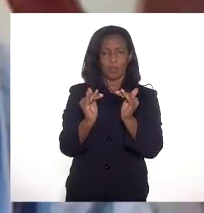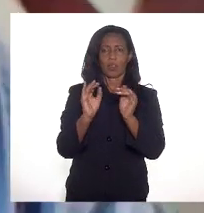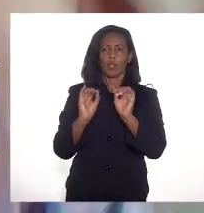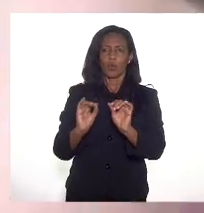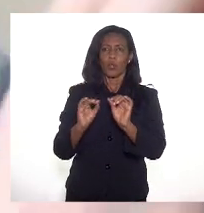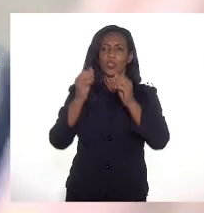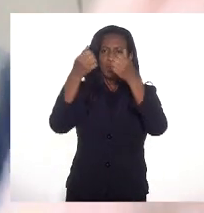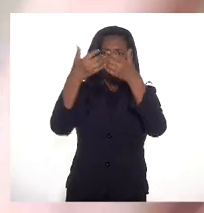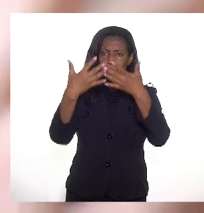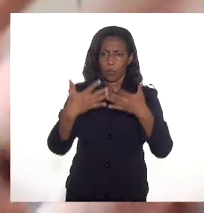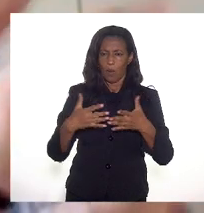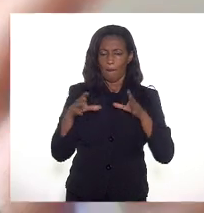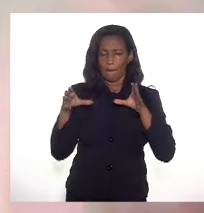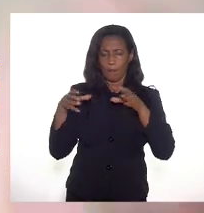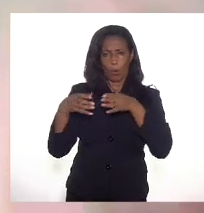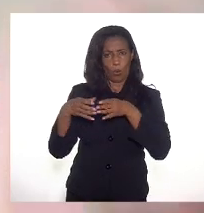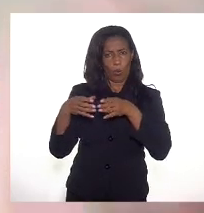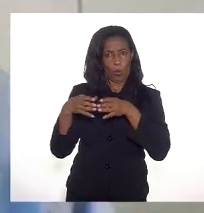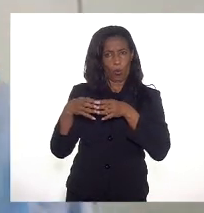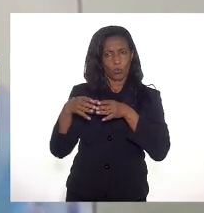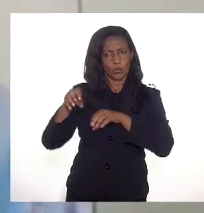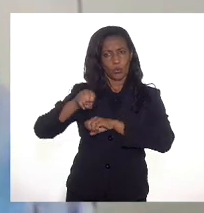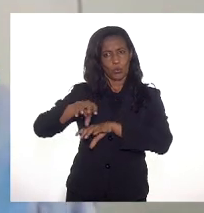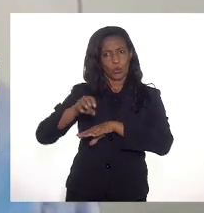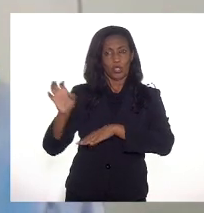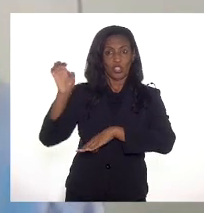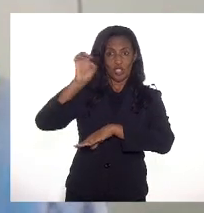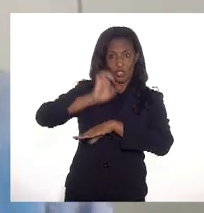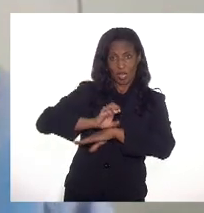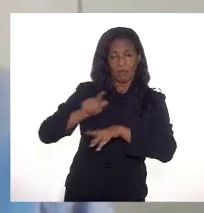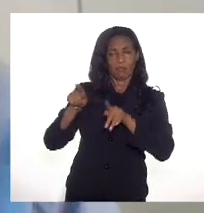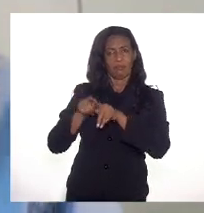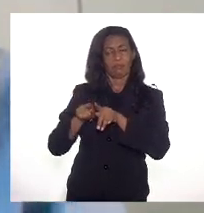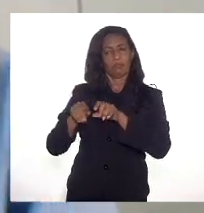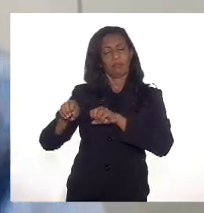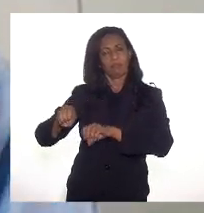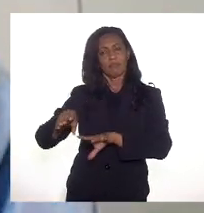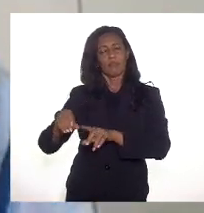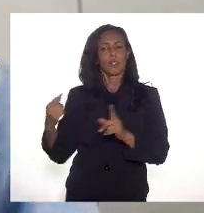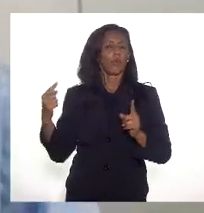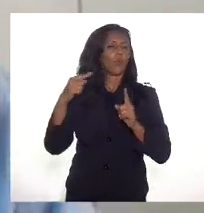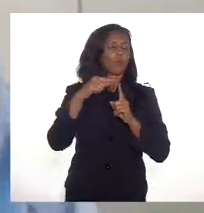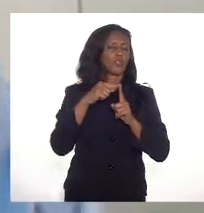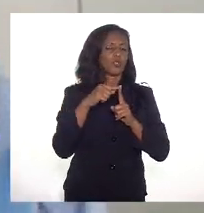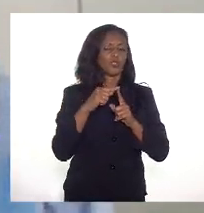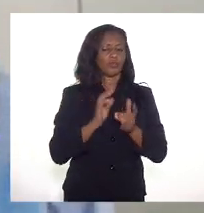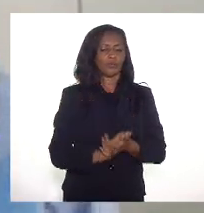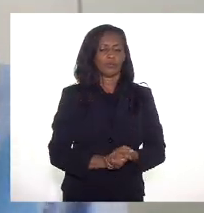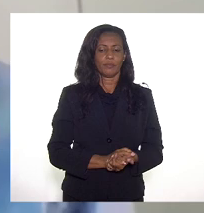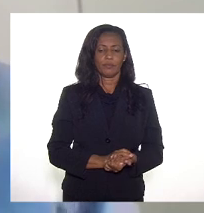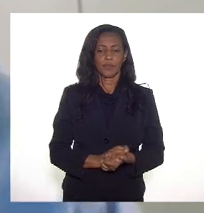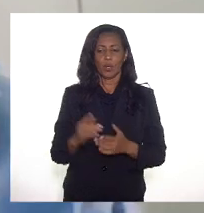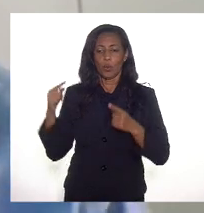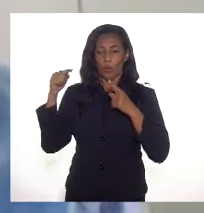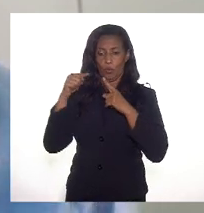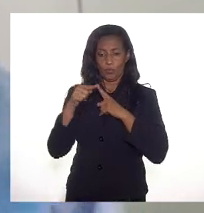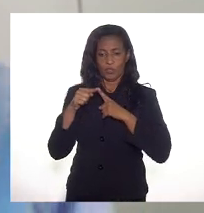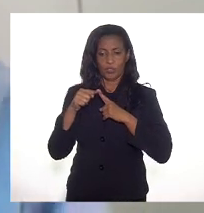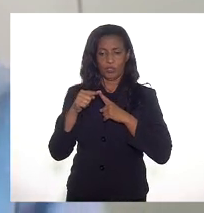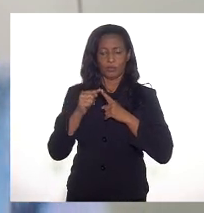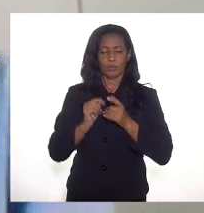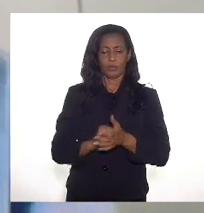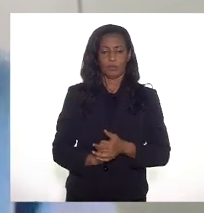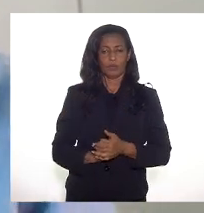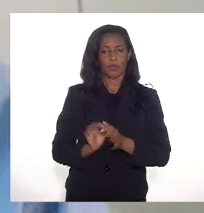o que está definido pelo Conselho Nacional de Educação e pelo Conselho Estadual de Educação. Com qual objetivo ele faria isso? Com o objetivo